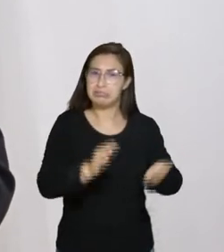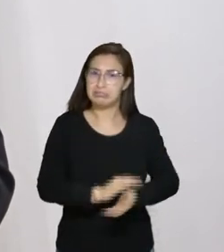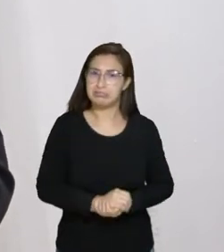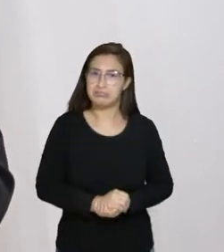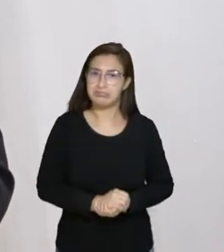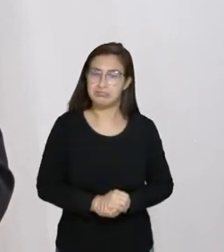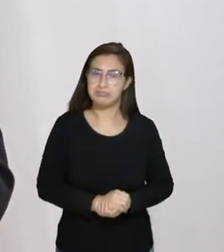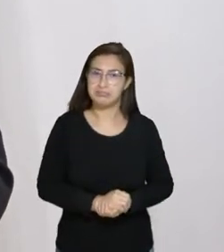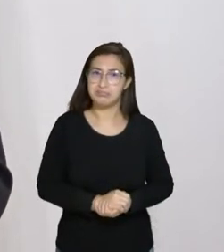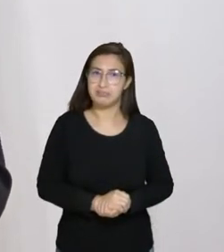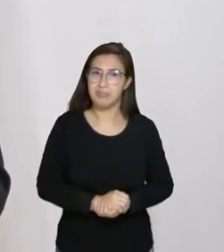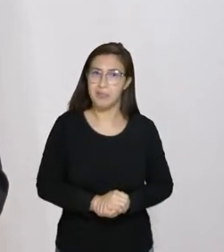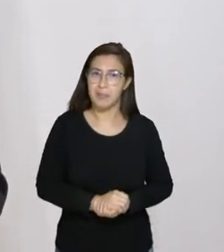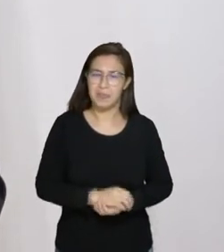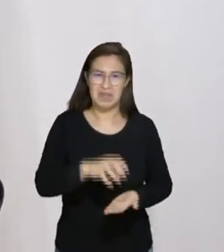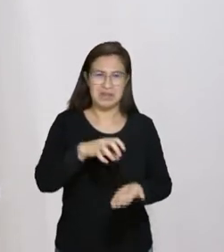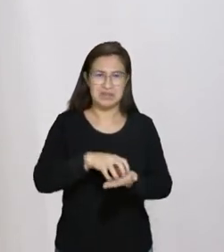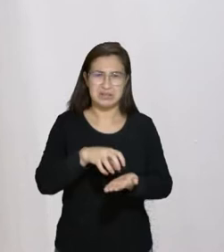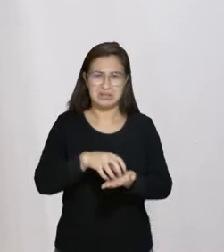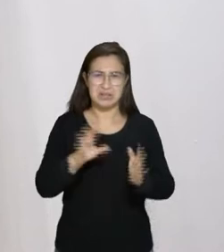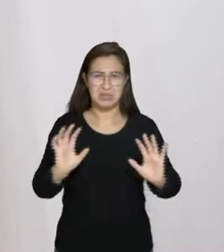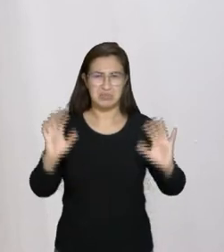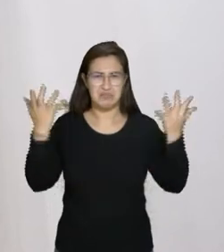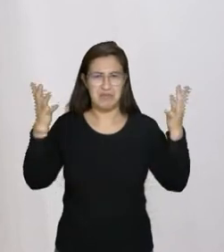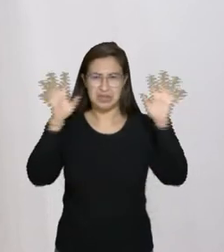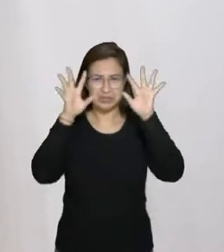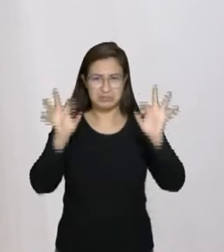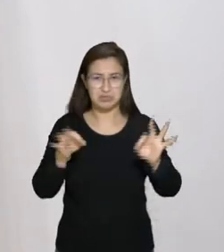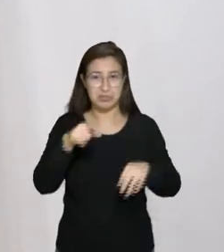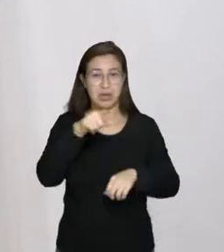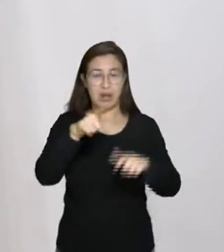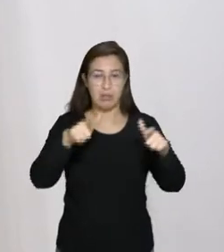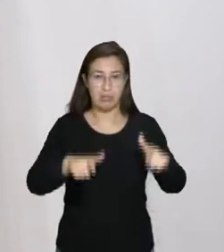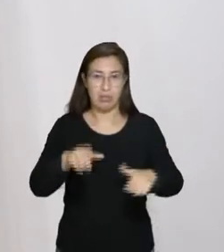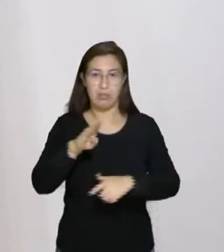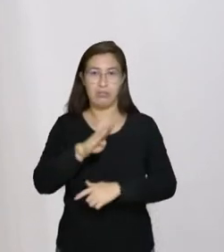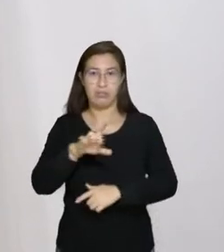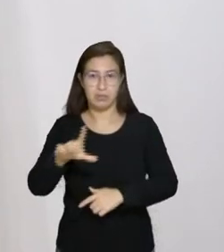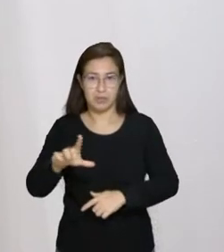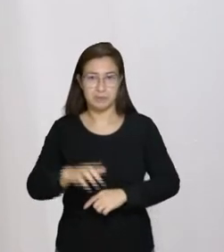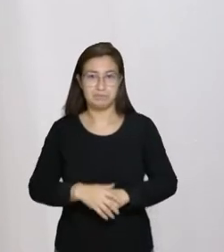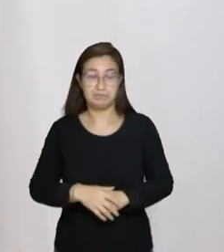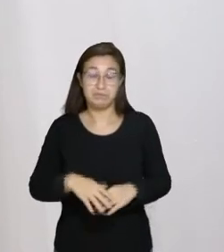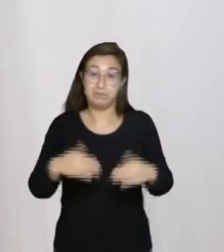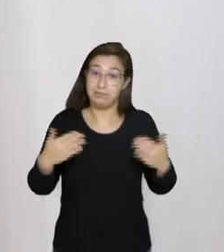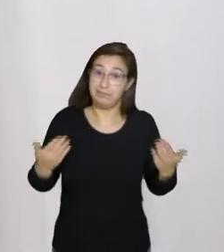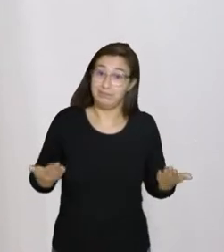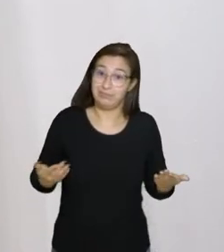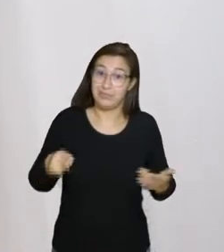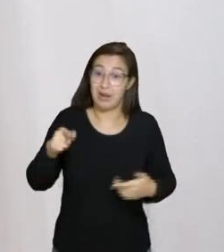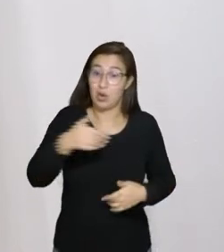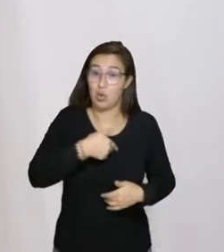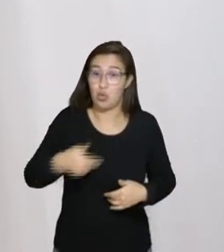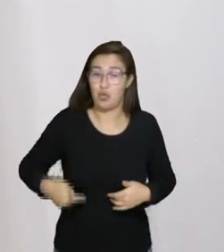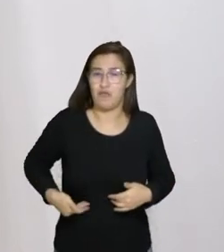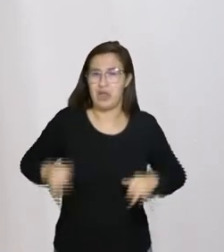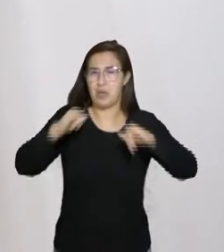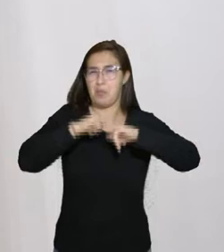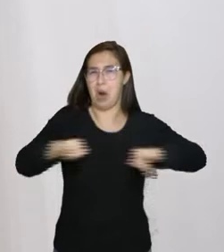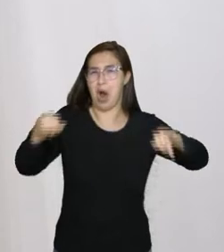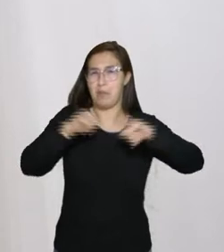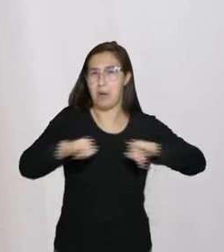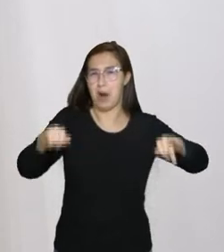centro de convenção, algo assim, lá em Blumenau. Ou seja, um governo de muita propaganda,